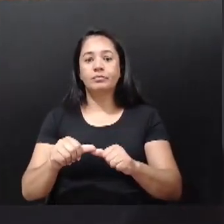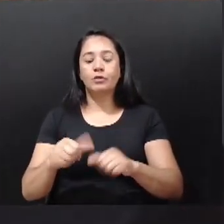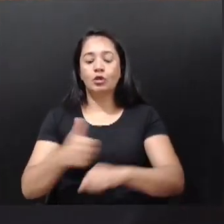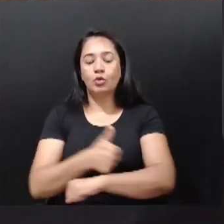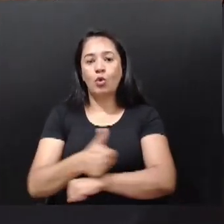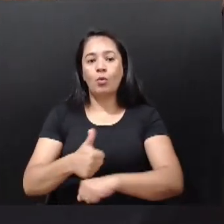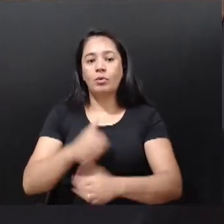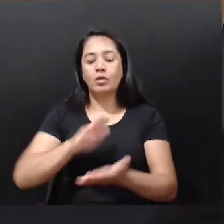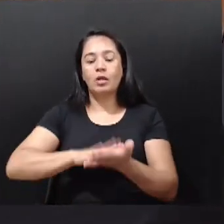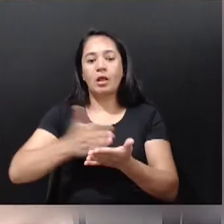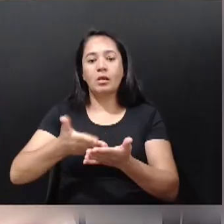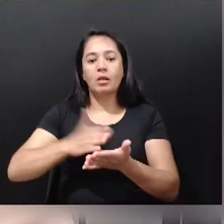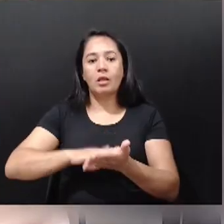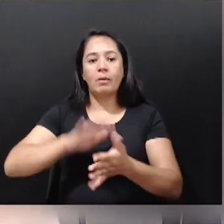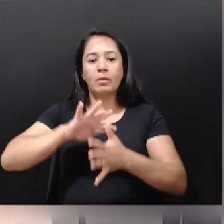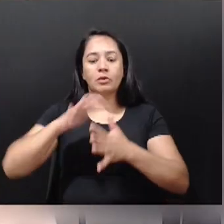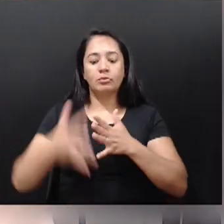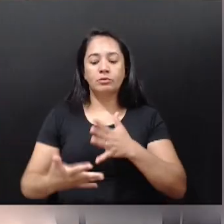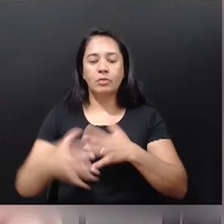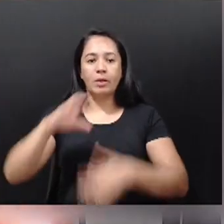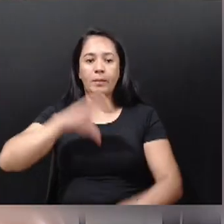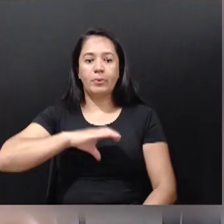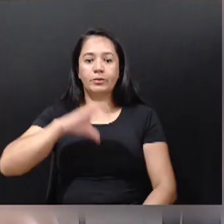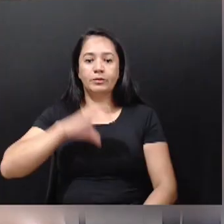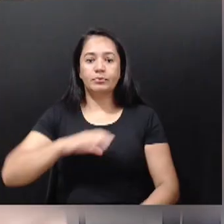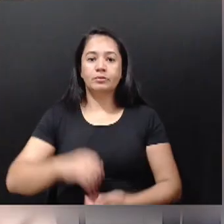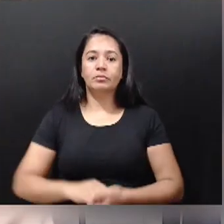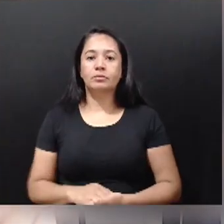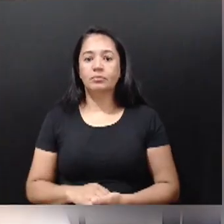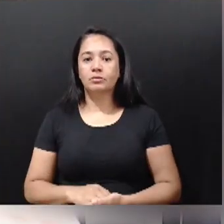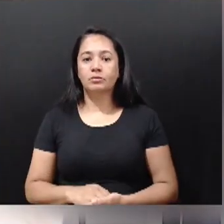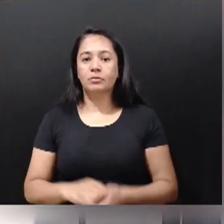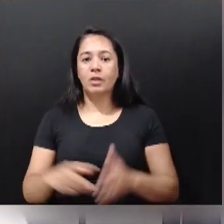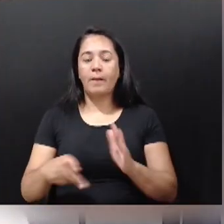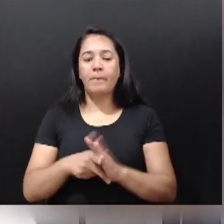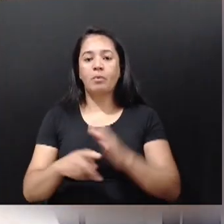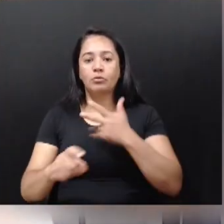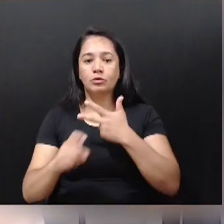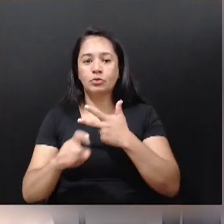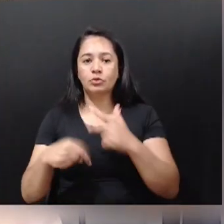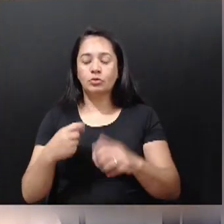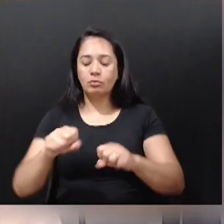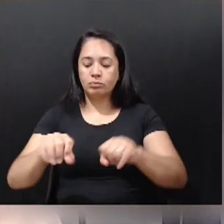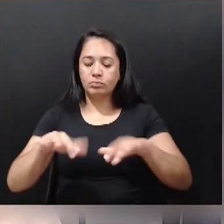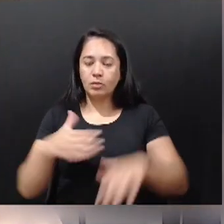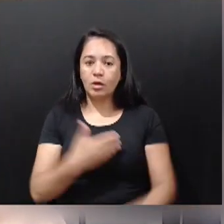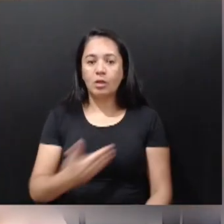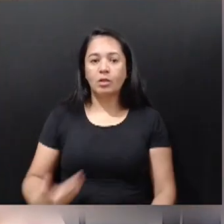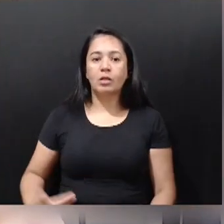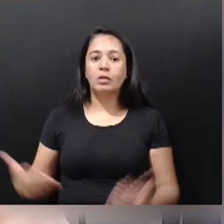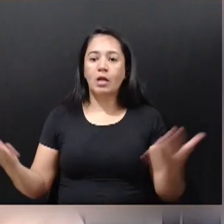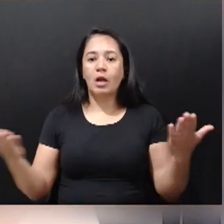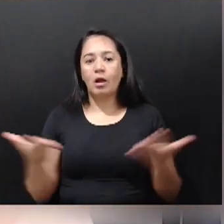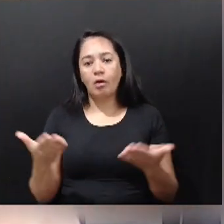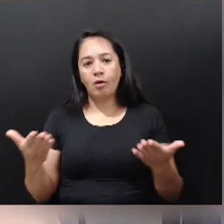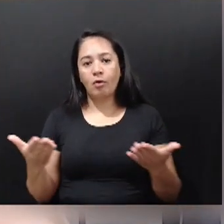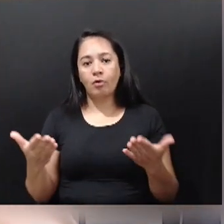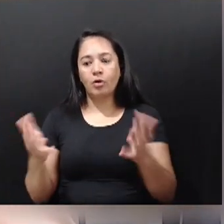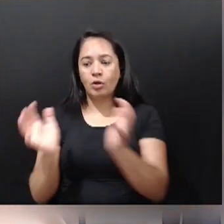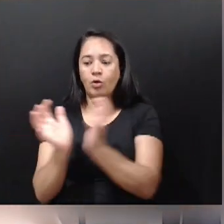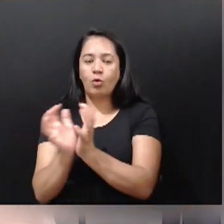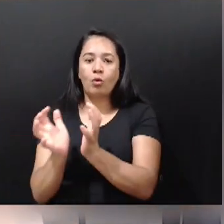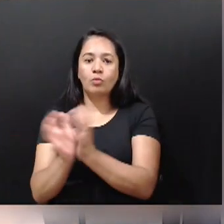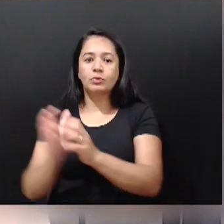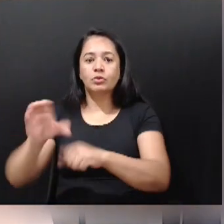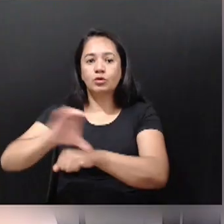de Libras e português. Do Executivo, fizemos audiência pública, agora vai para a Comissão de Constituição e Legalidade, para